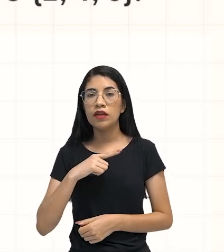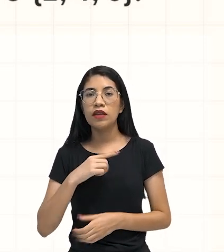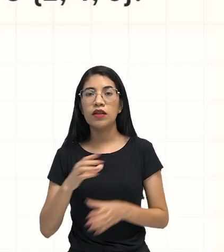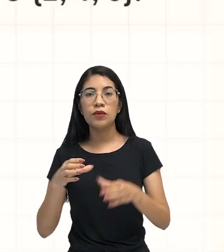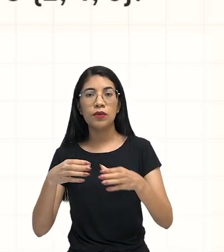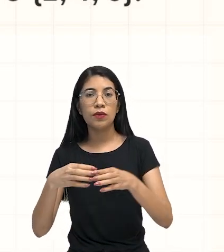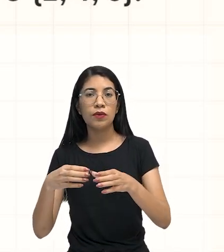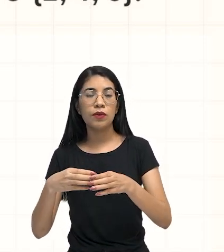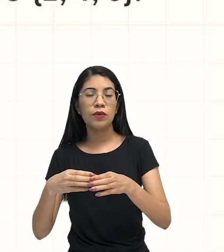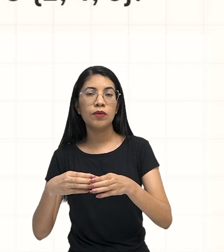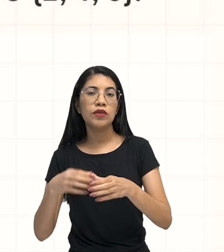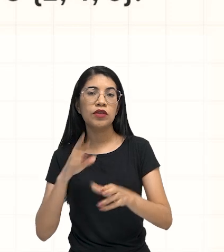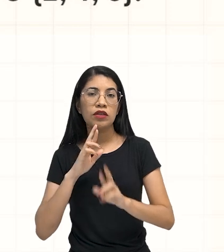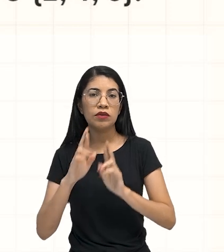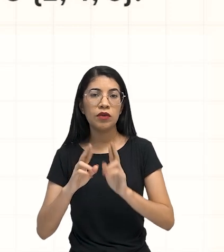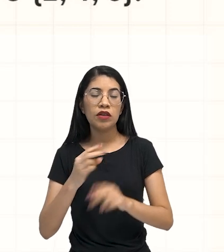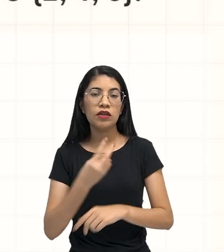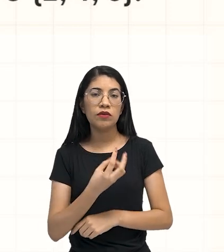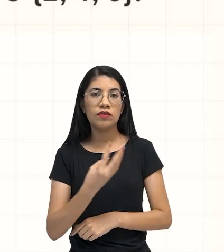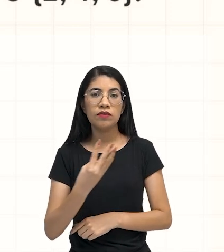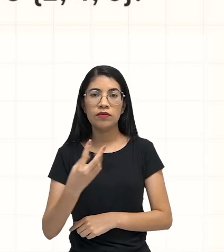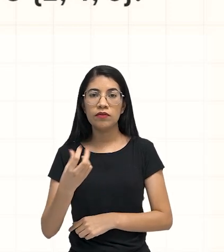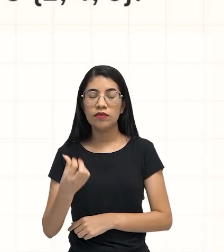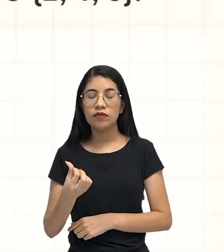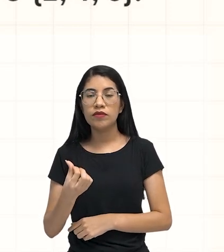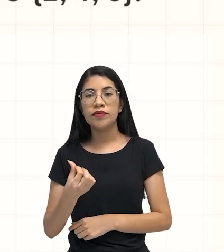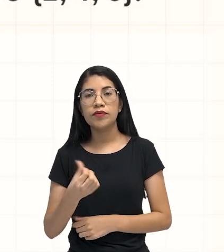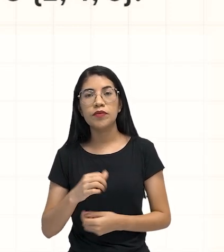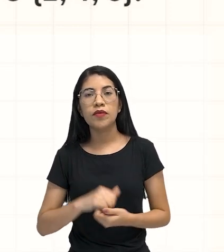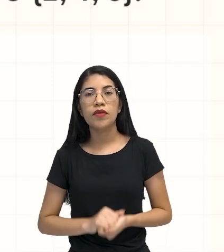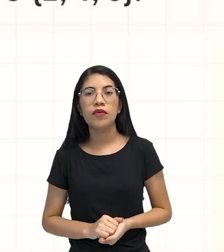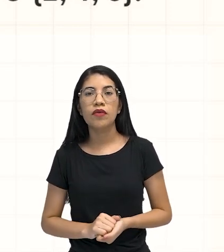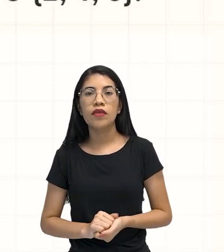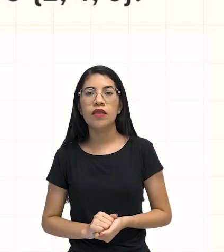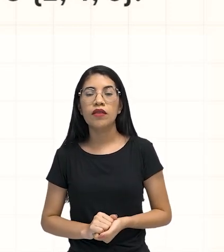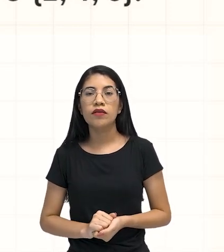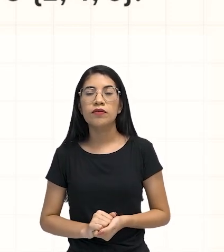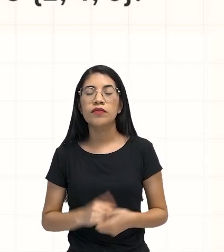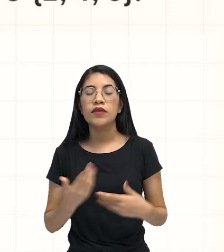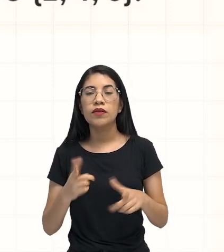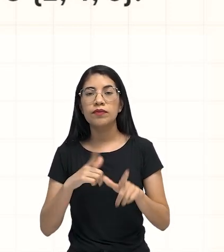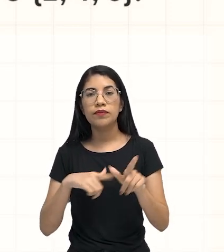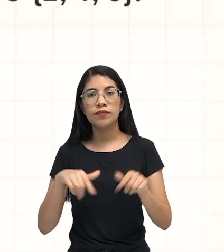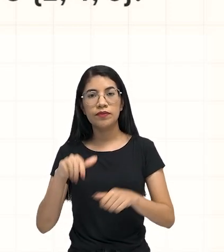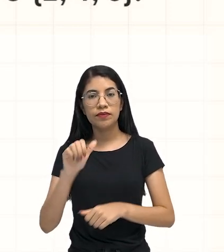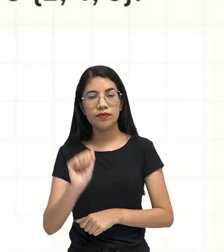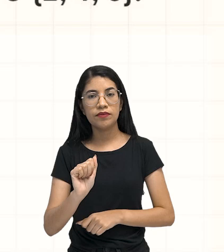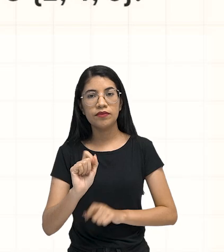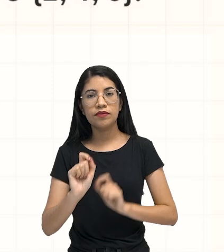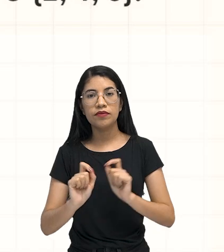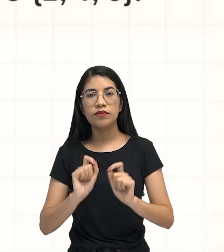nesse espaço amostral? O 2, o 4 e o 6. Então, a letra A